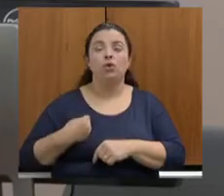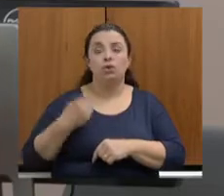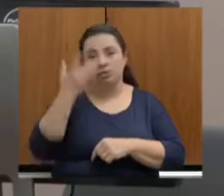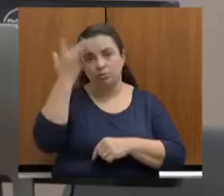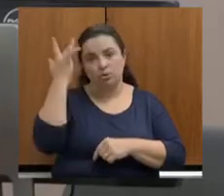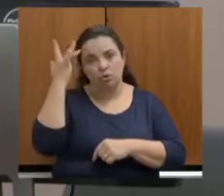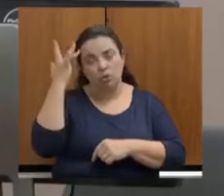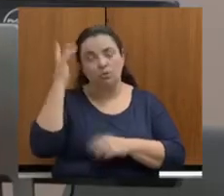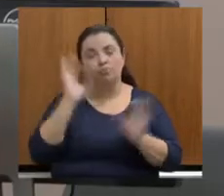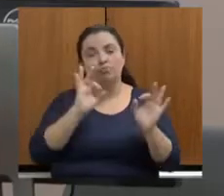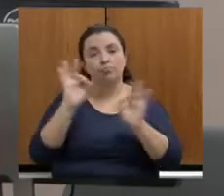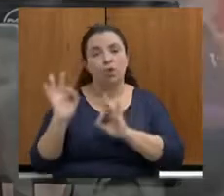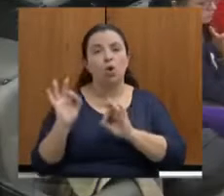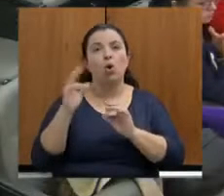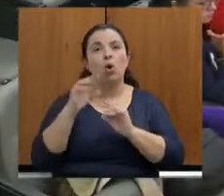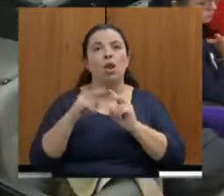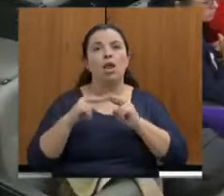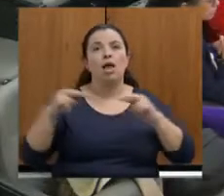online